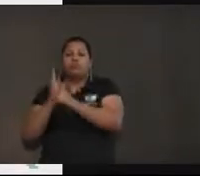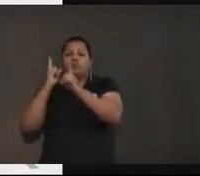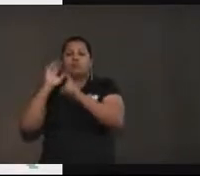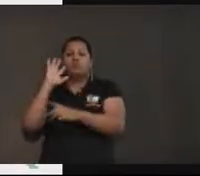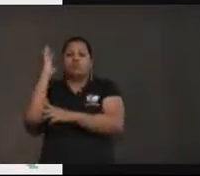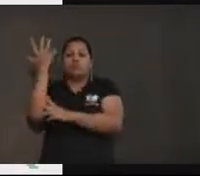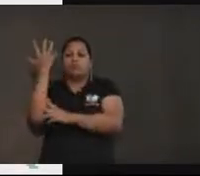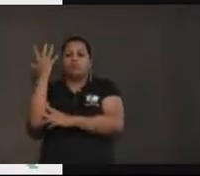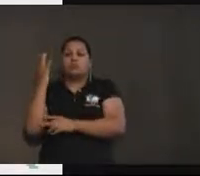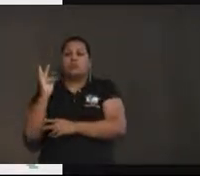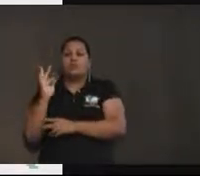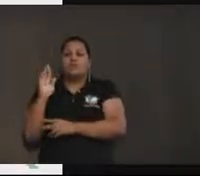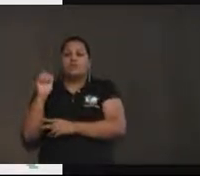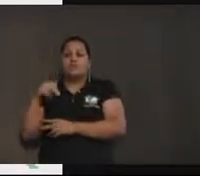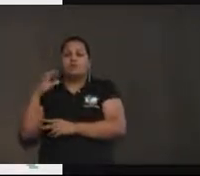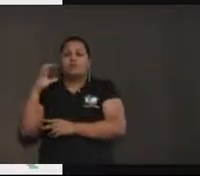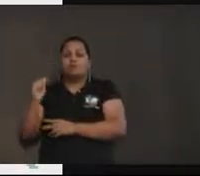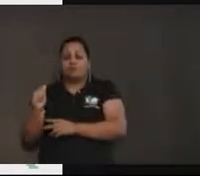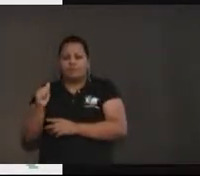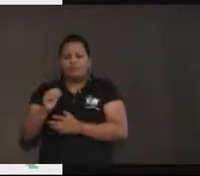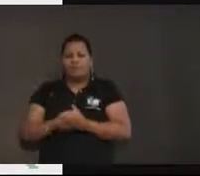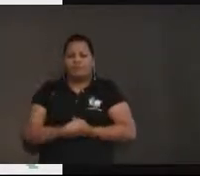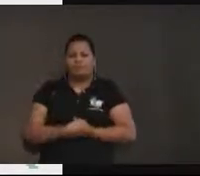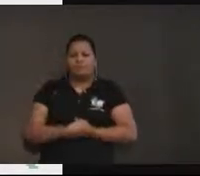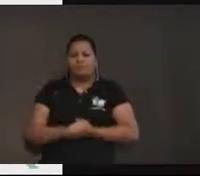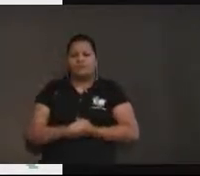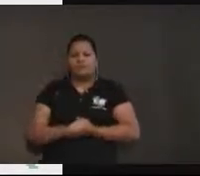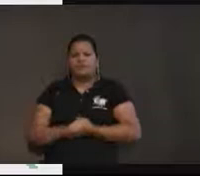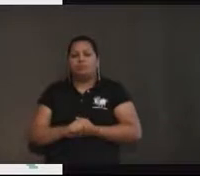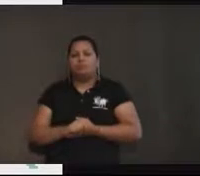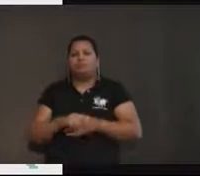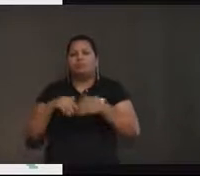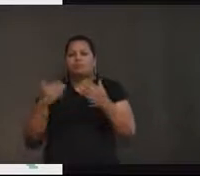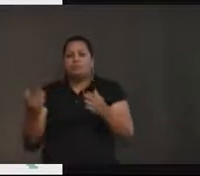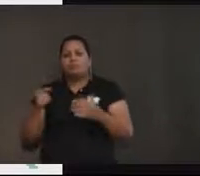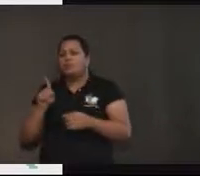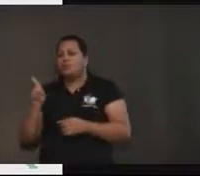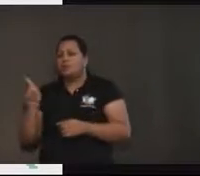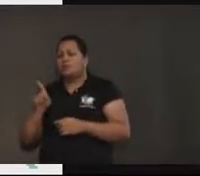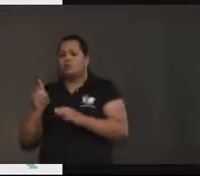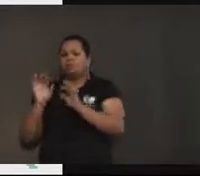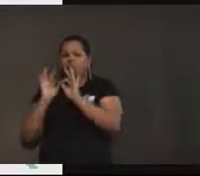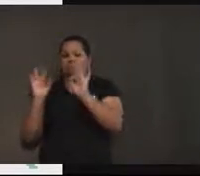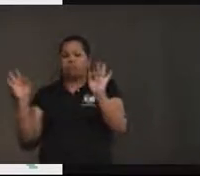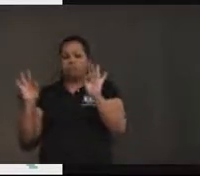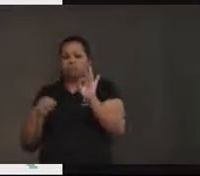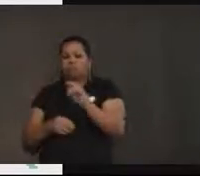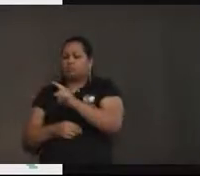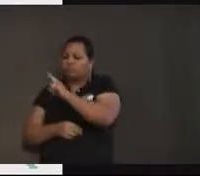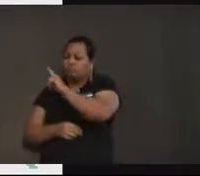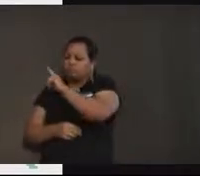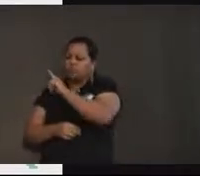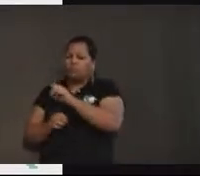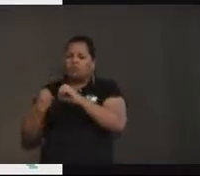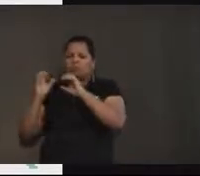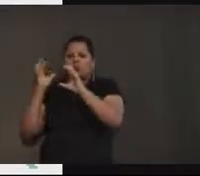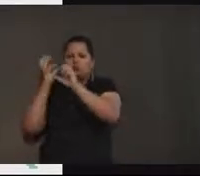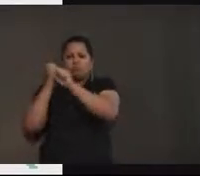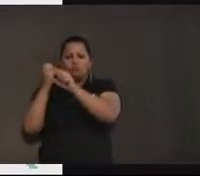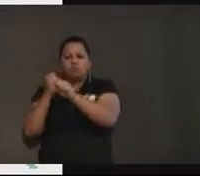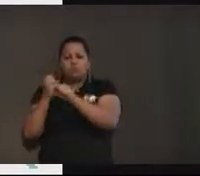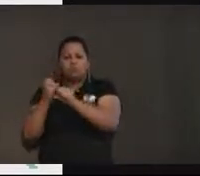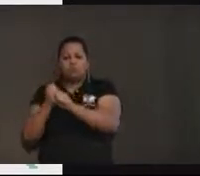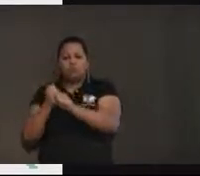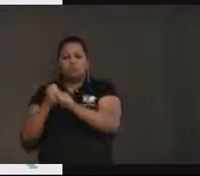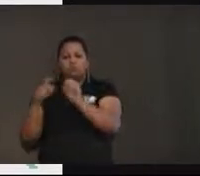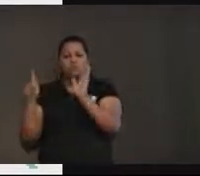um método que está por trás pessoal é o mesmo a mesma ideia do Passo da montanha aqui para um sistema de equações Tyrone a mesma coisa